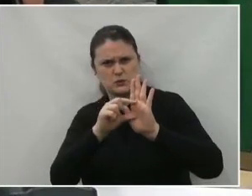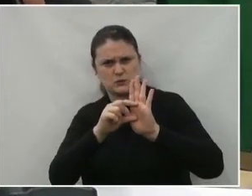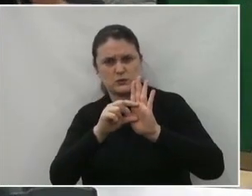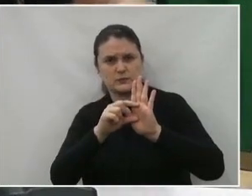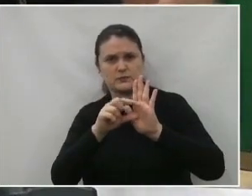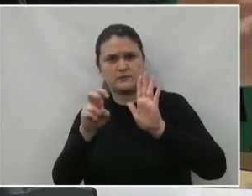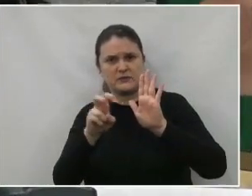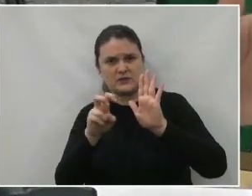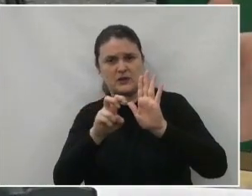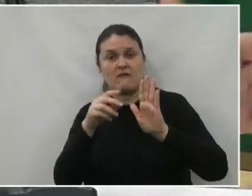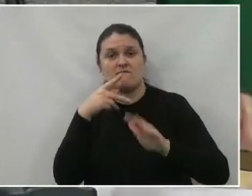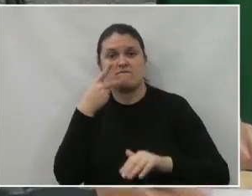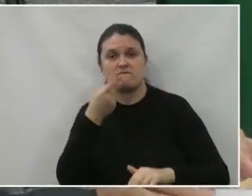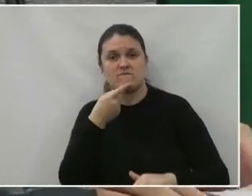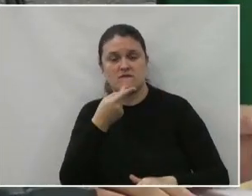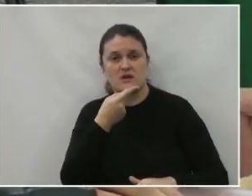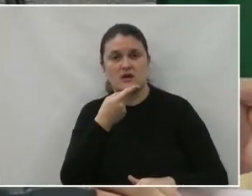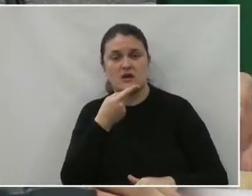inciso 5º, que fala de